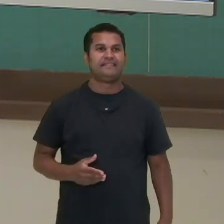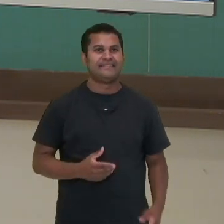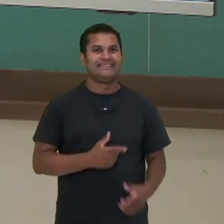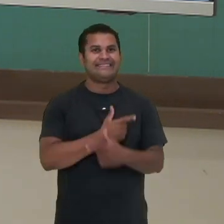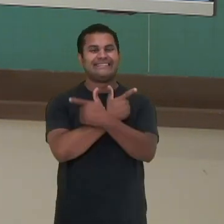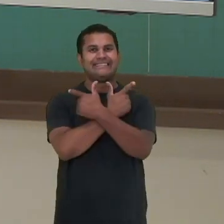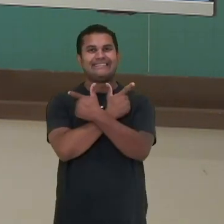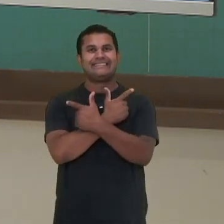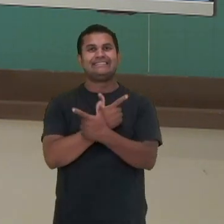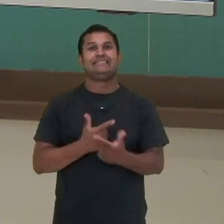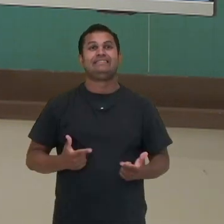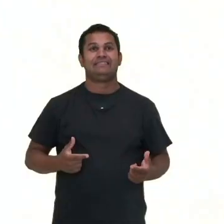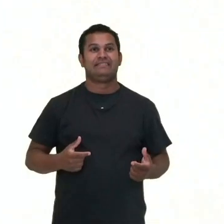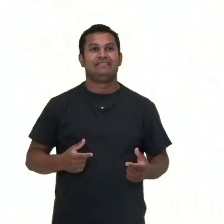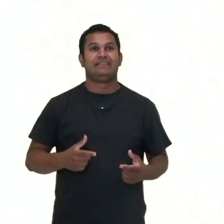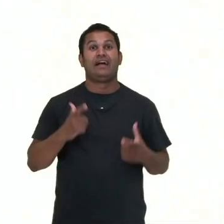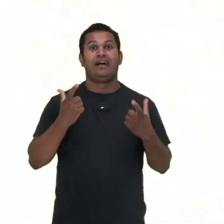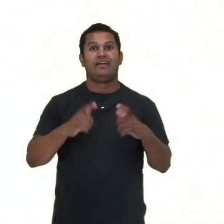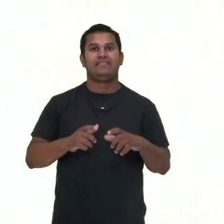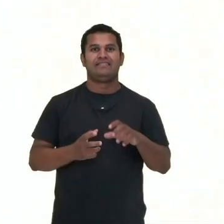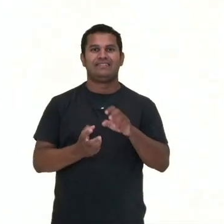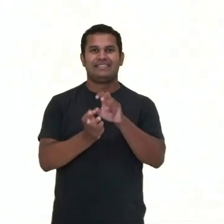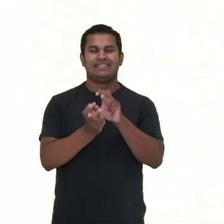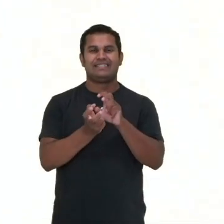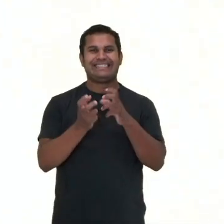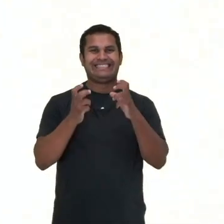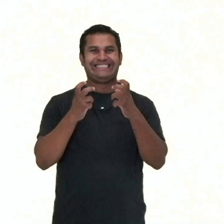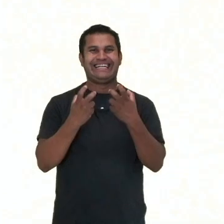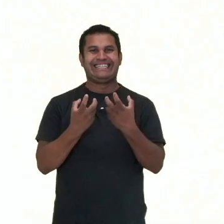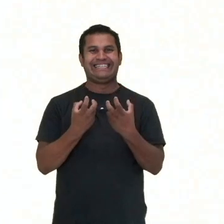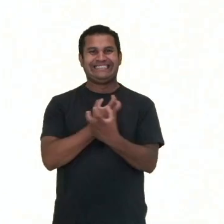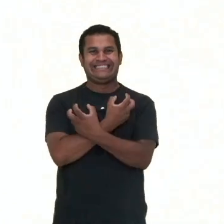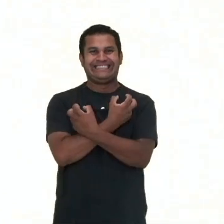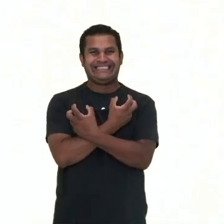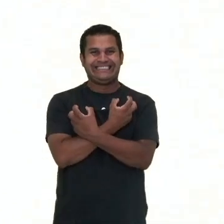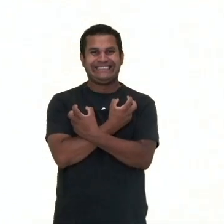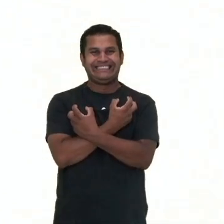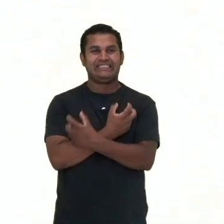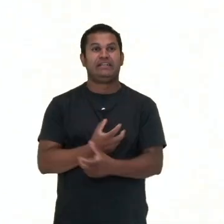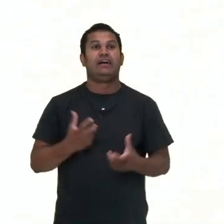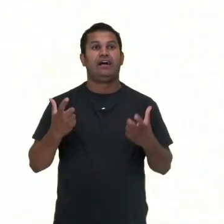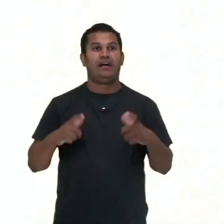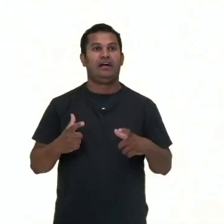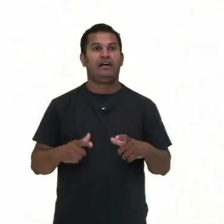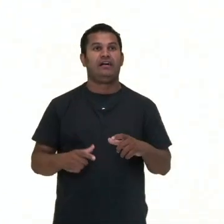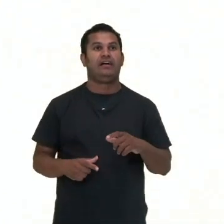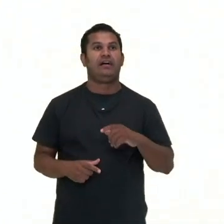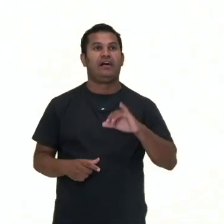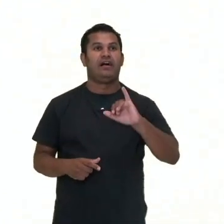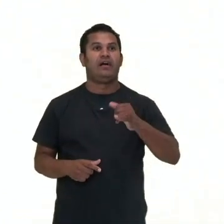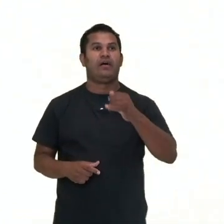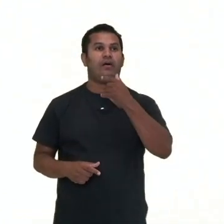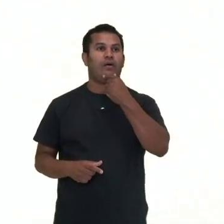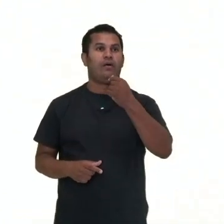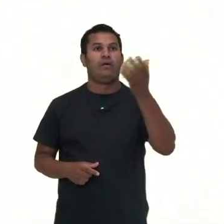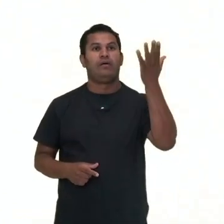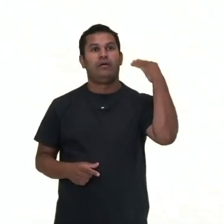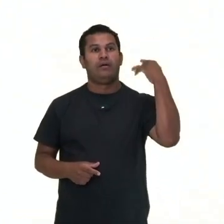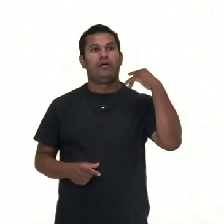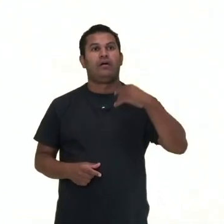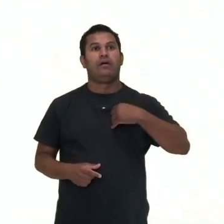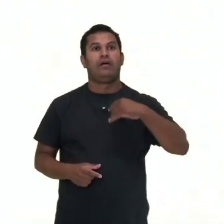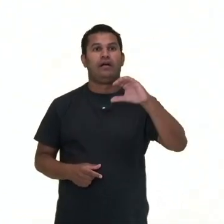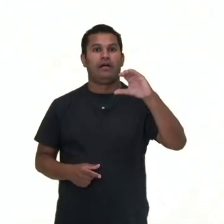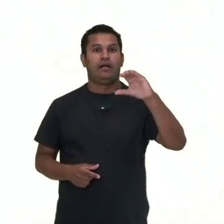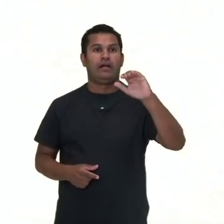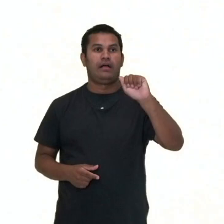a bandeira pirata do século XVIII, de Calico Jack Hackman, né, que era um pirata bem conhecido,